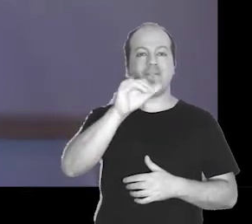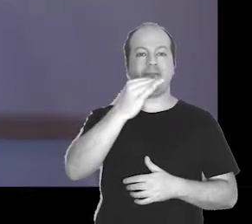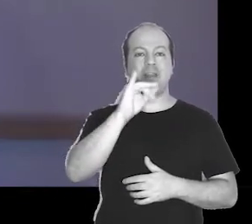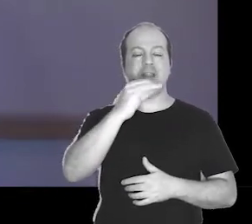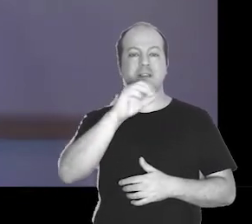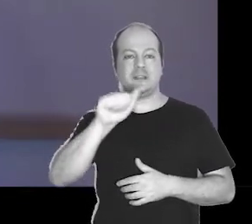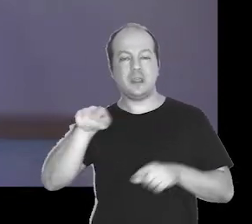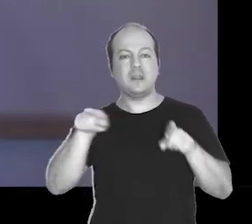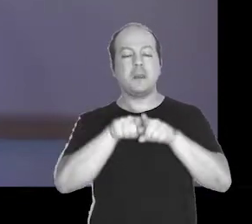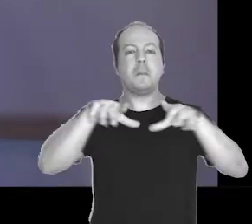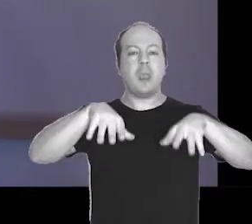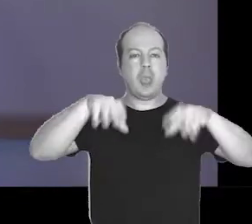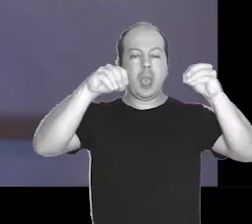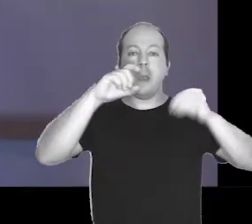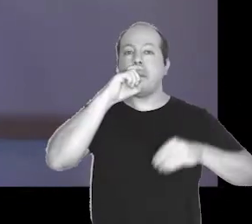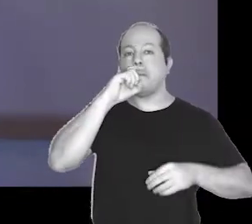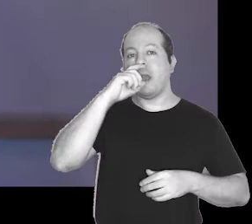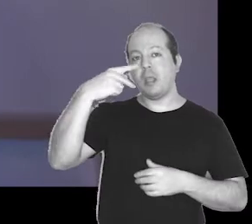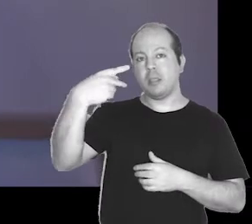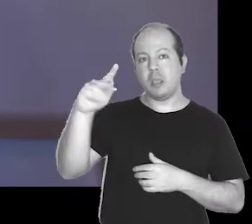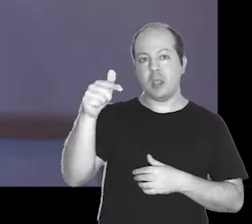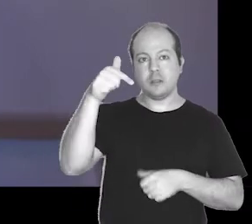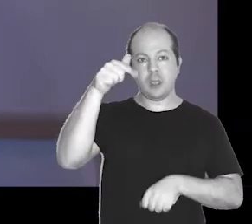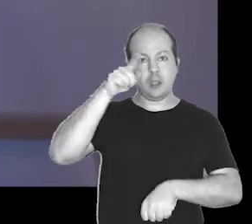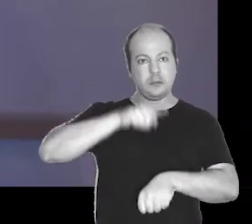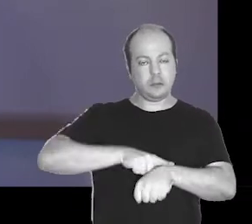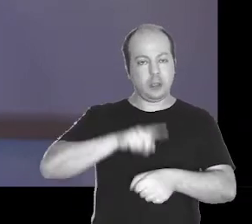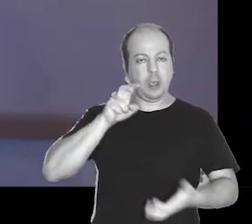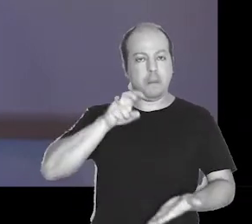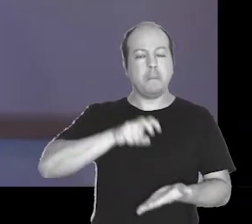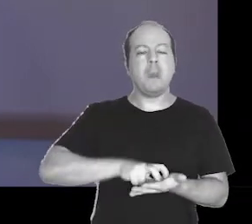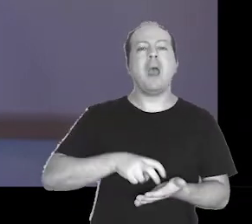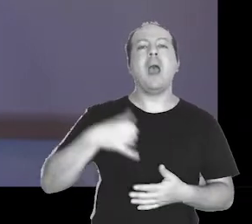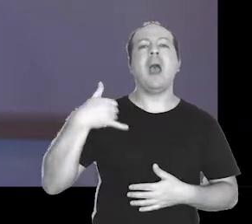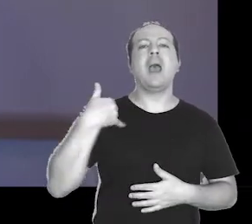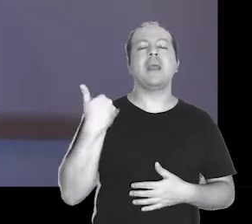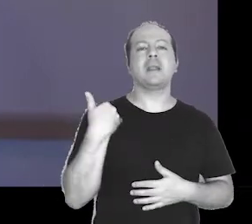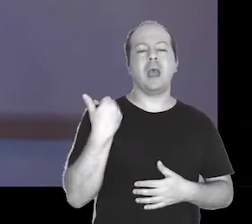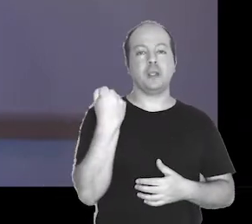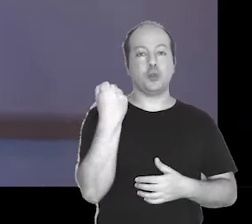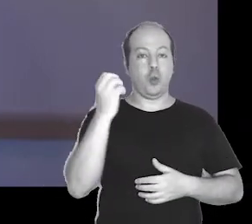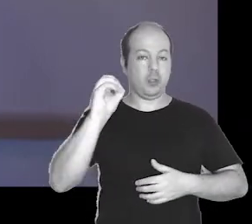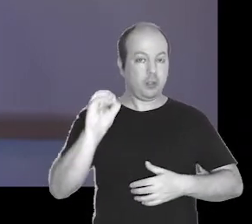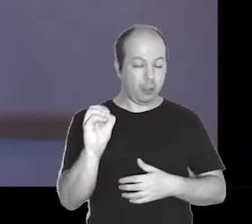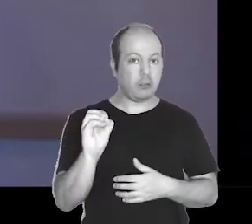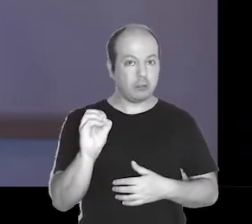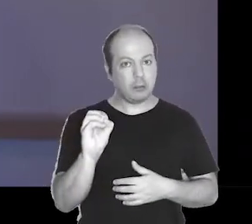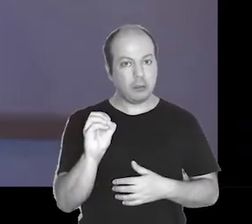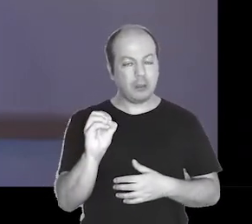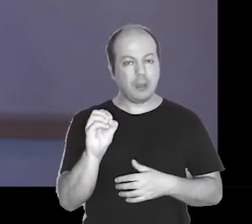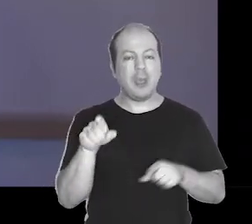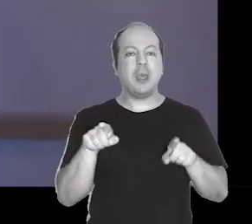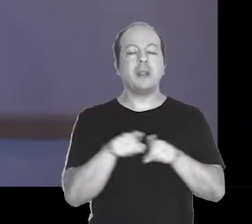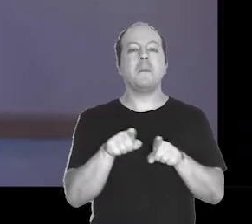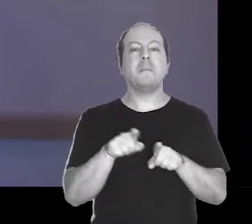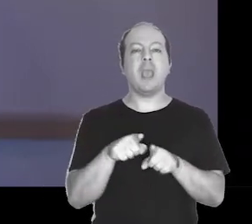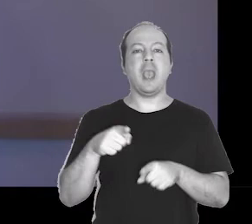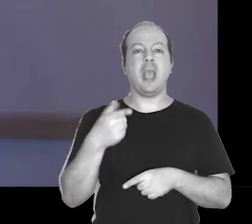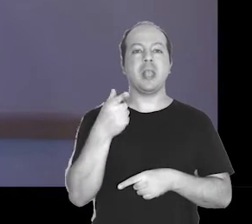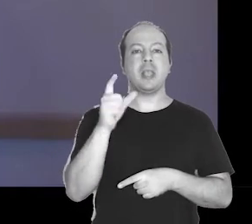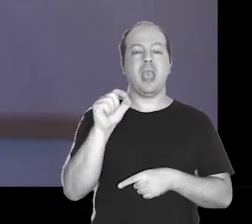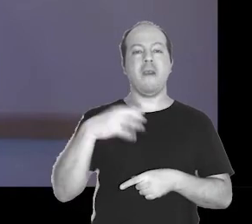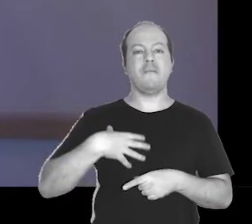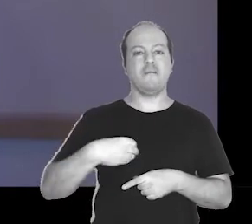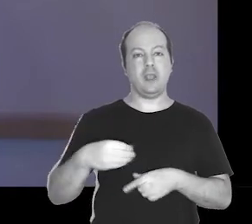Potestá, meu pai, às 7 horas. Tinha idade de 80 anos, deixou 10 filhos homens